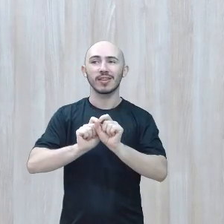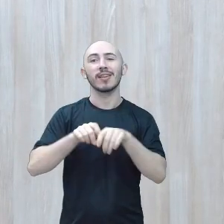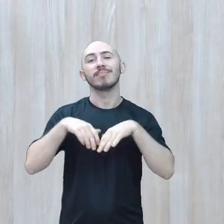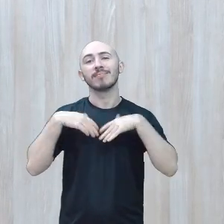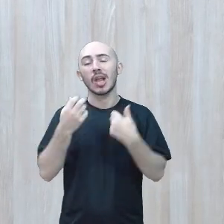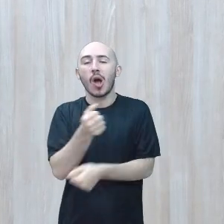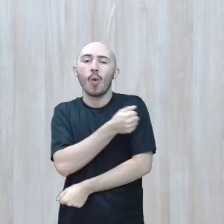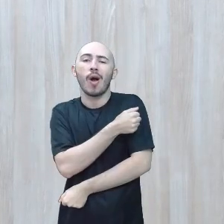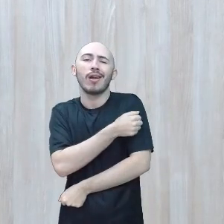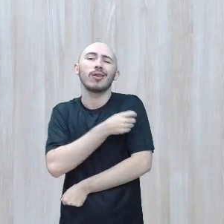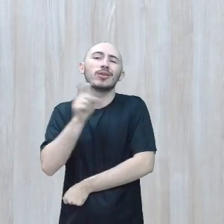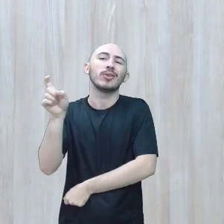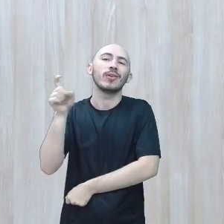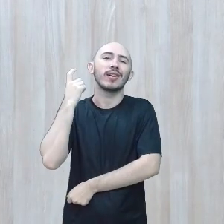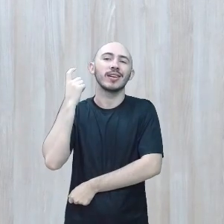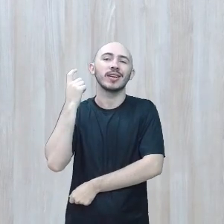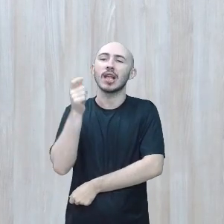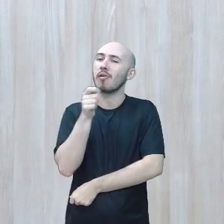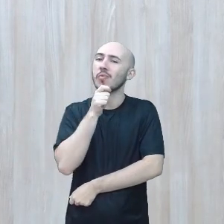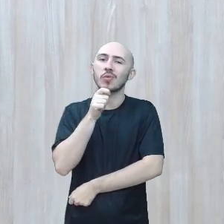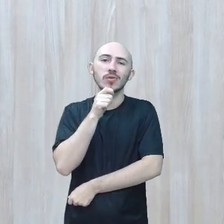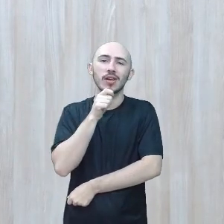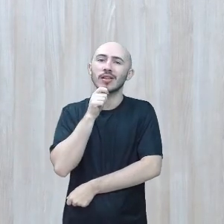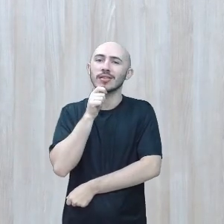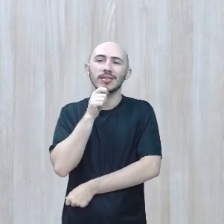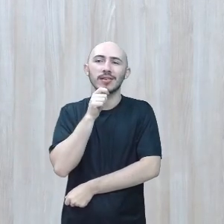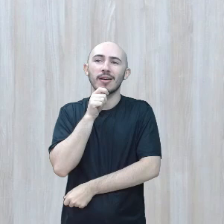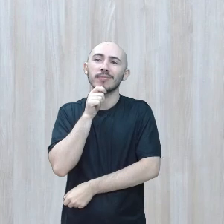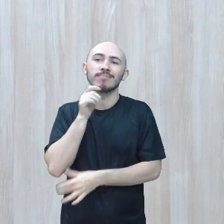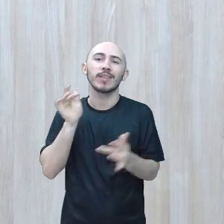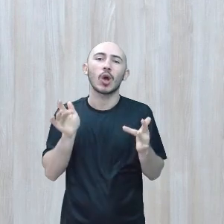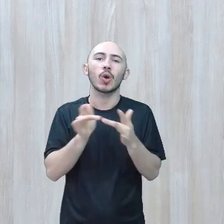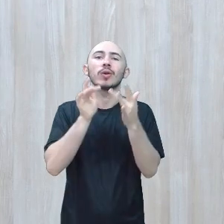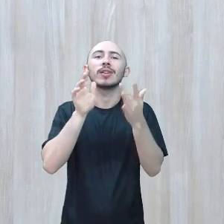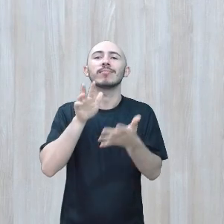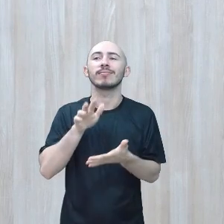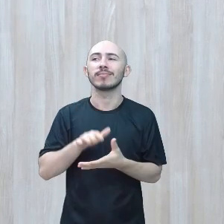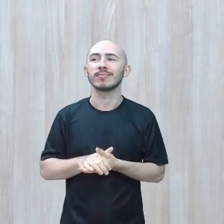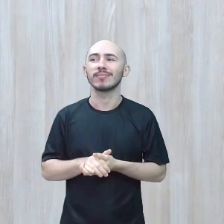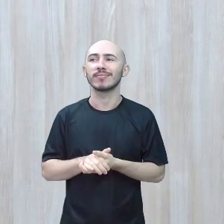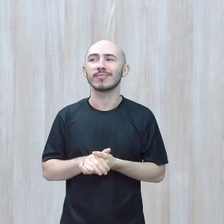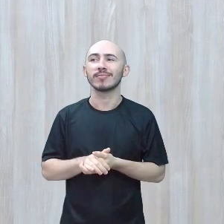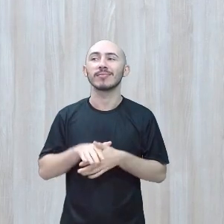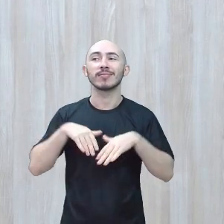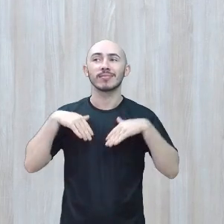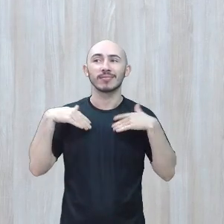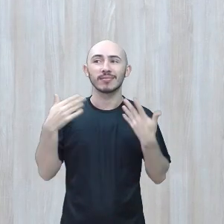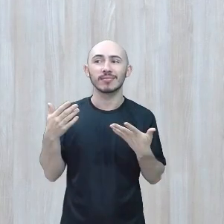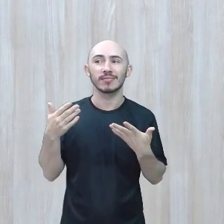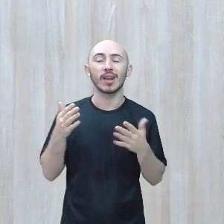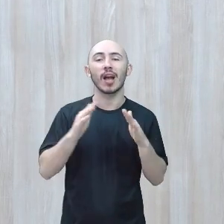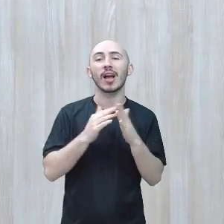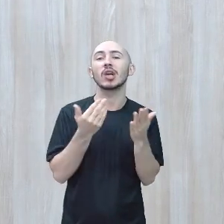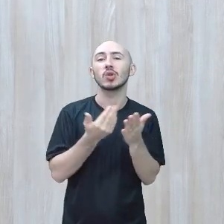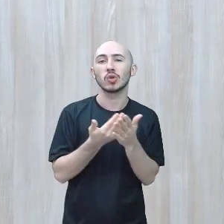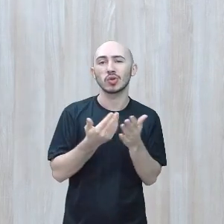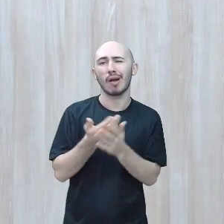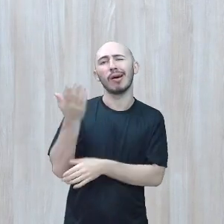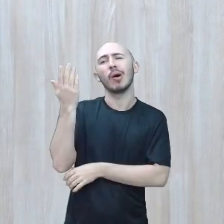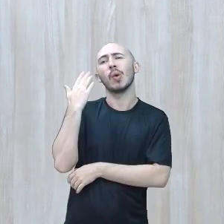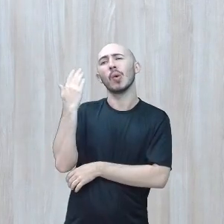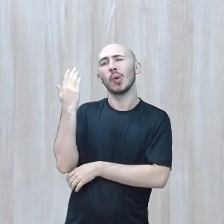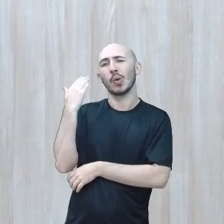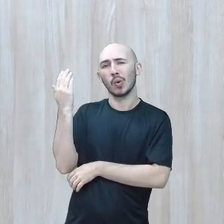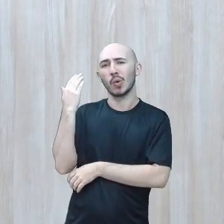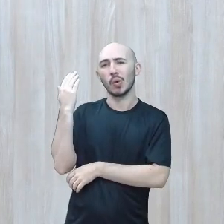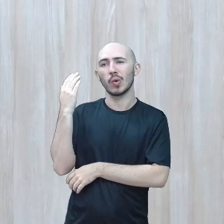ex-alunos conseguiram pegar e nem vão conseguir pegar. E olha que eu estou falando dos meus ex-alunos da escola de Noronha, viu? E todos